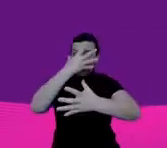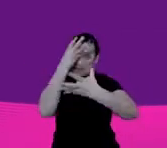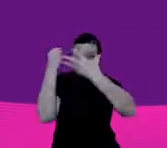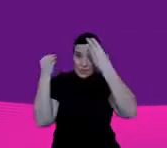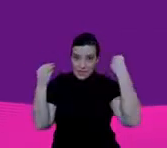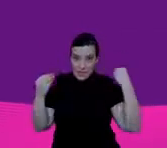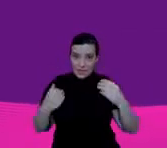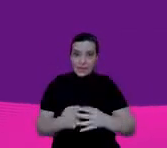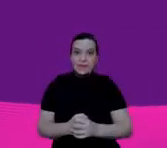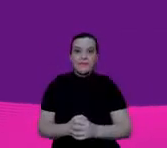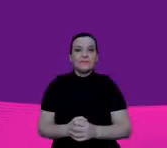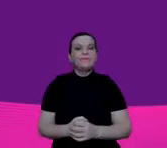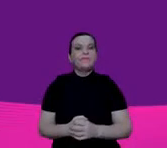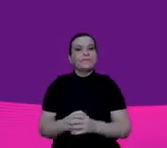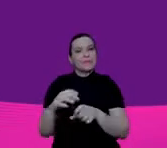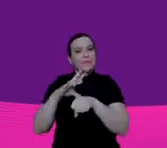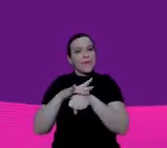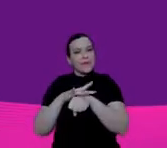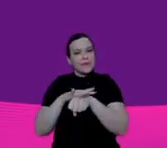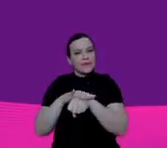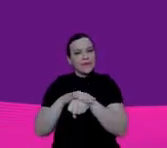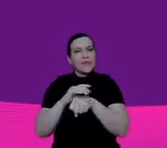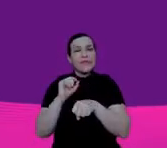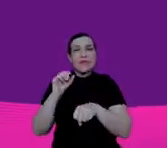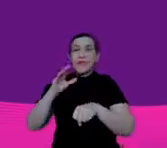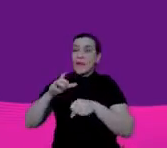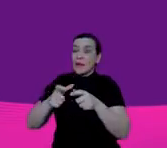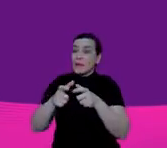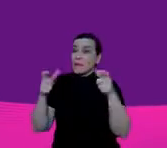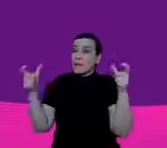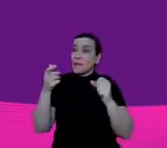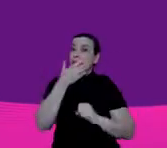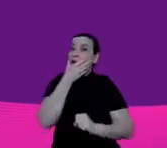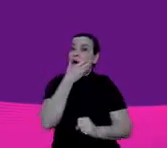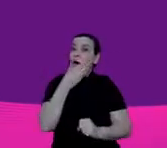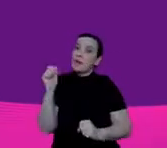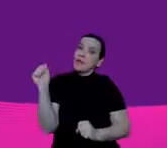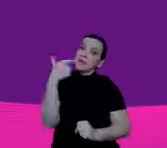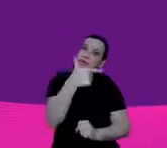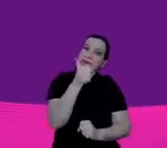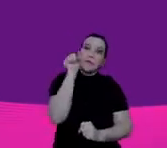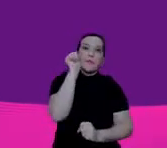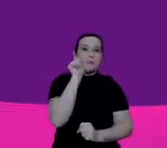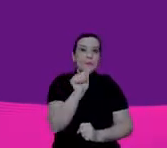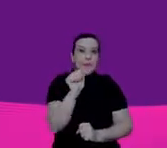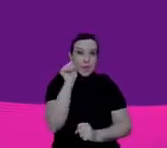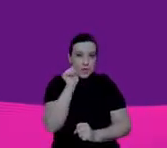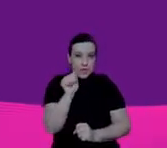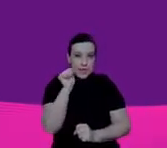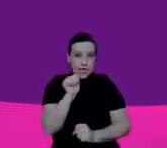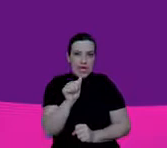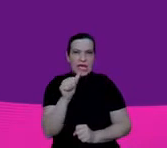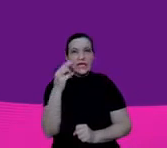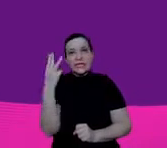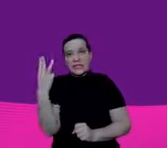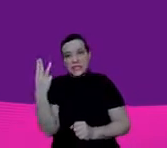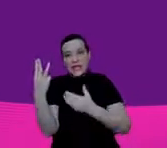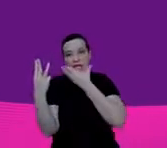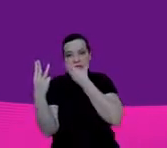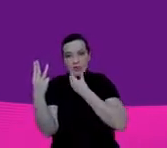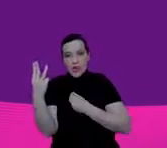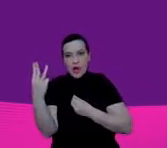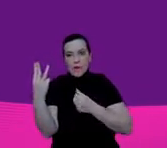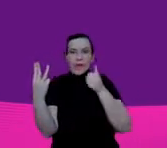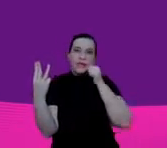uma doença que acomete mais homens do que mulheres, numa proporção mais ou menos 3 homens para 2 mulheres.